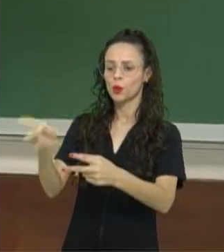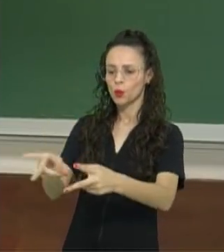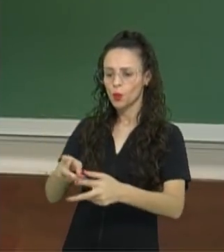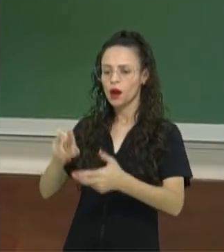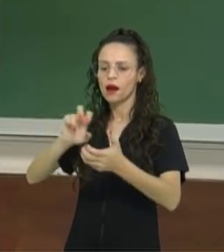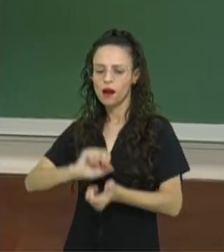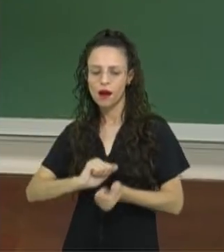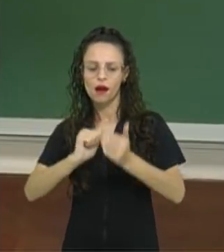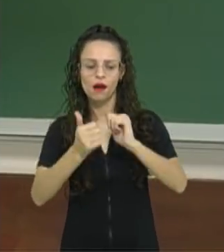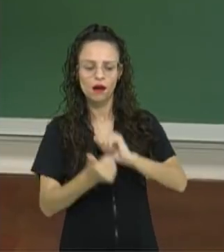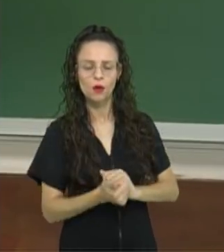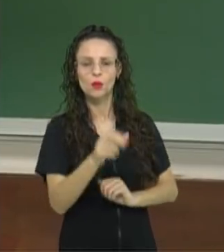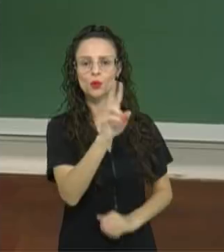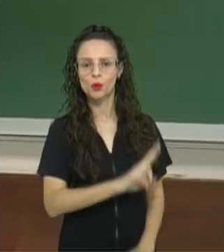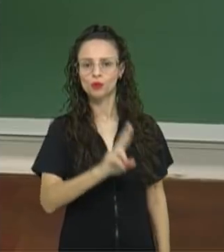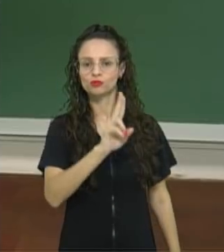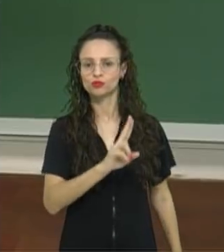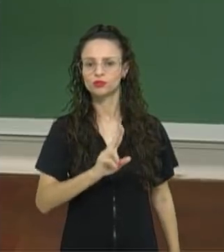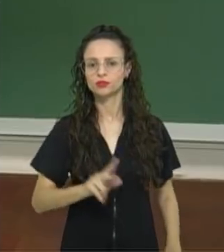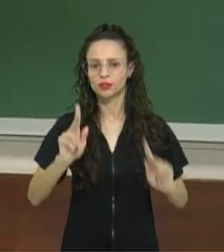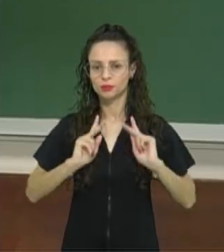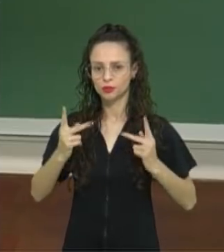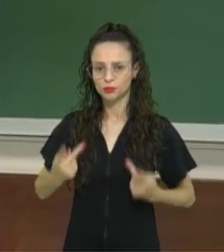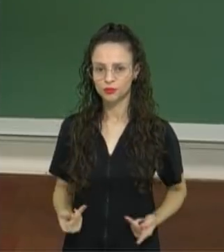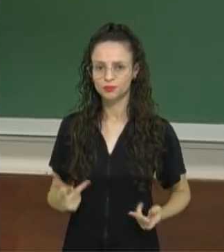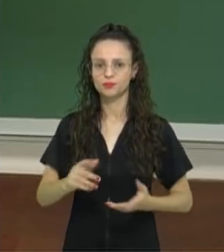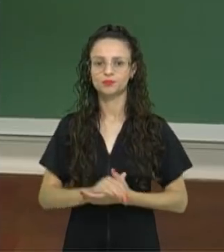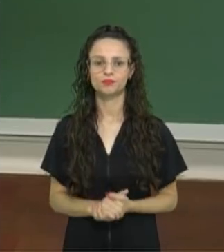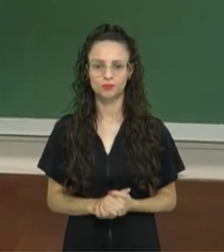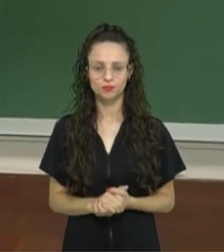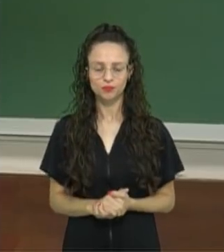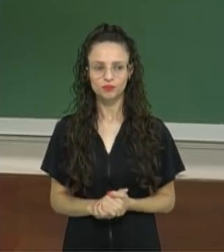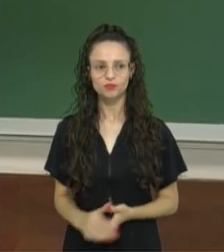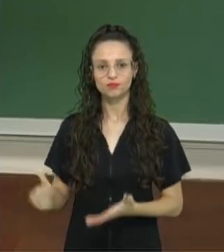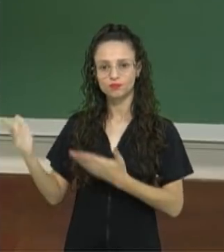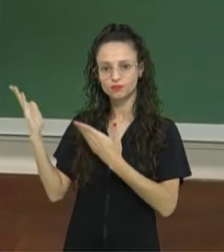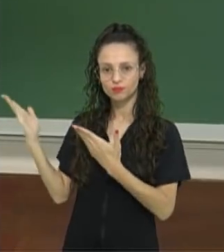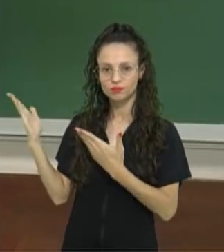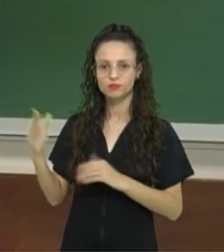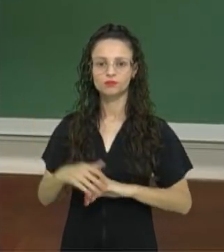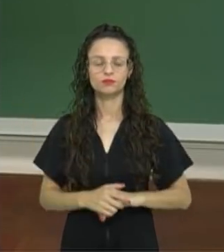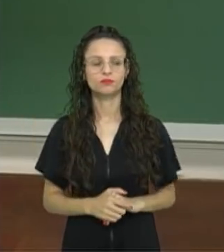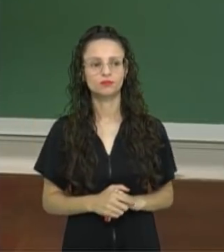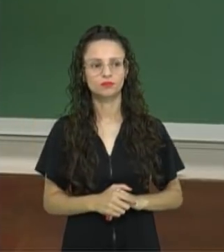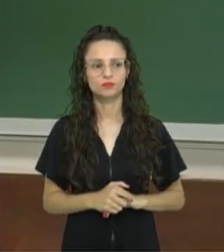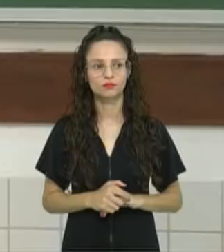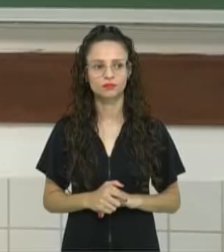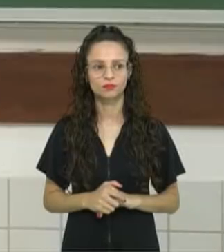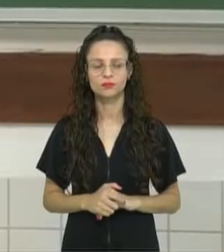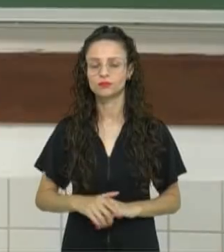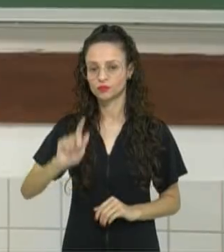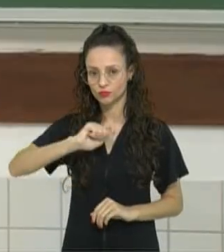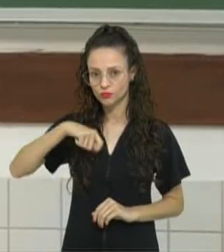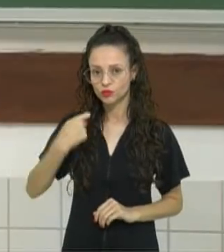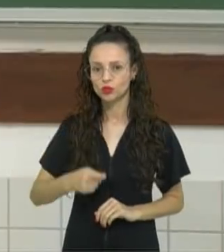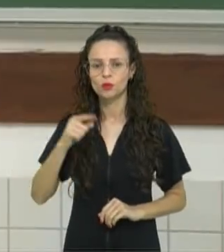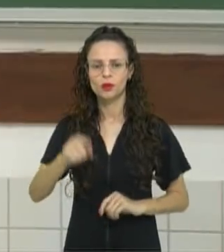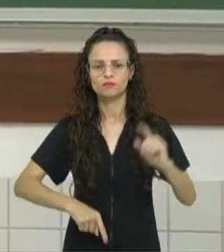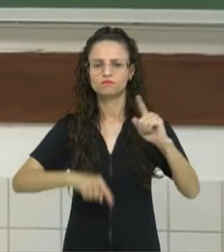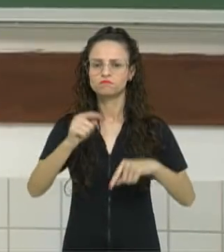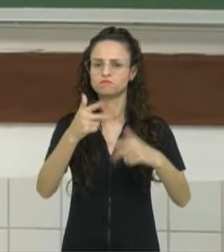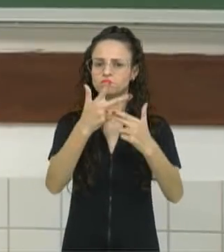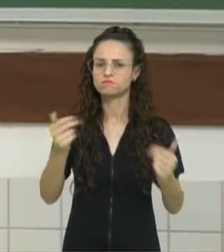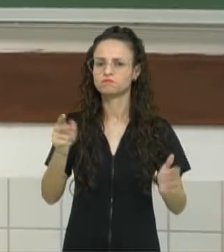para que possa ser utilizado aí pelo ser humano. E aqui nós temos, então, falando desses